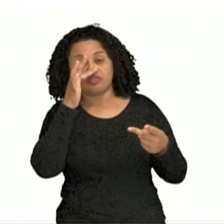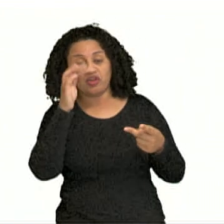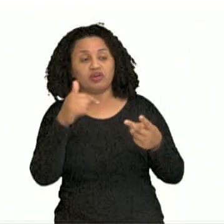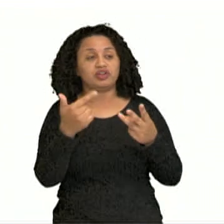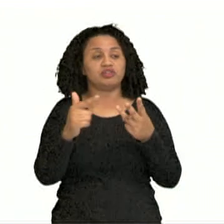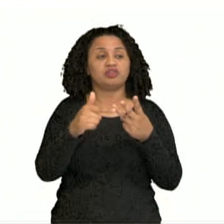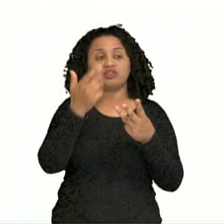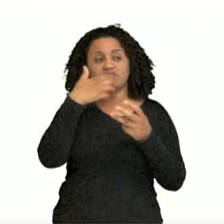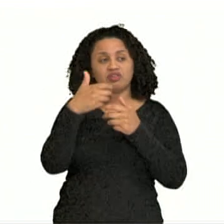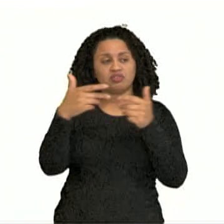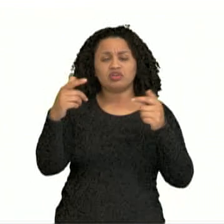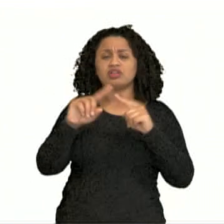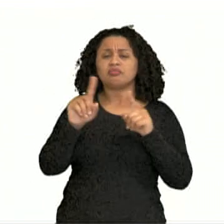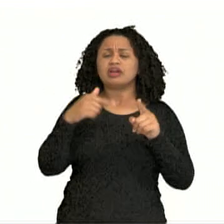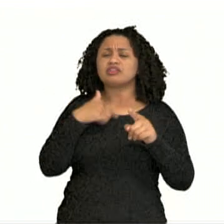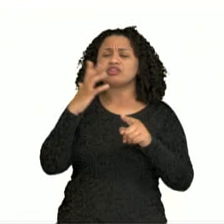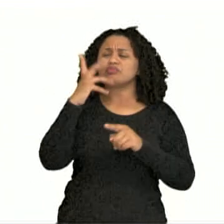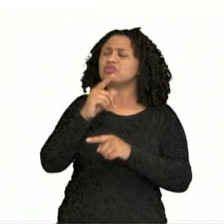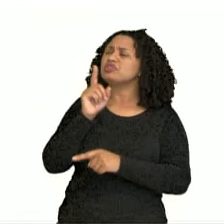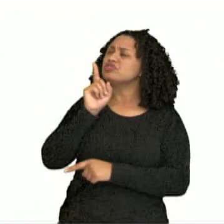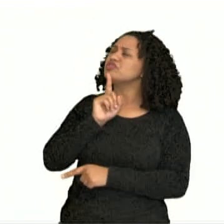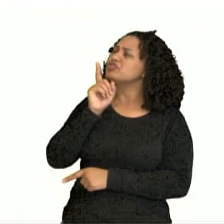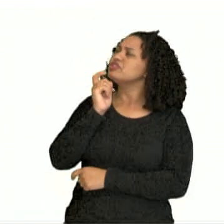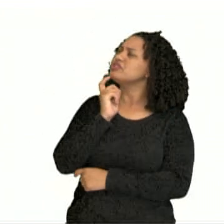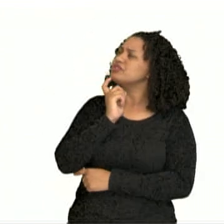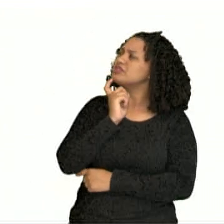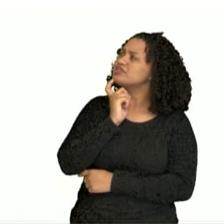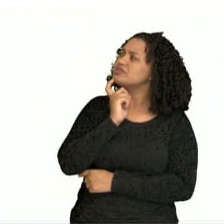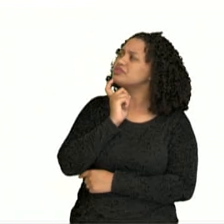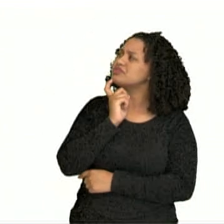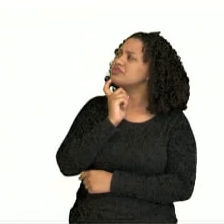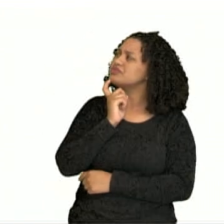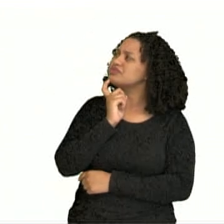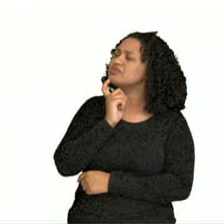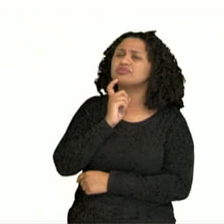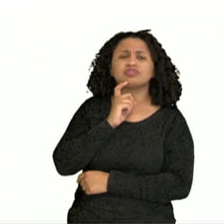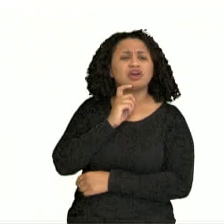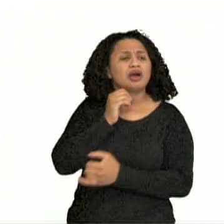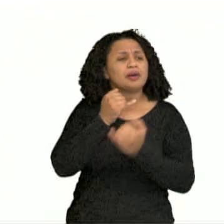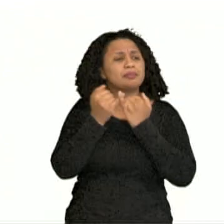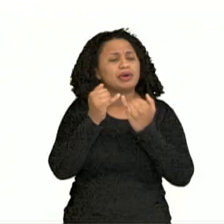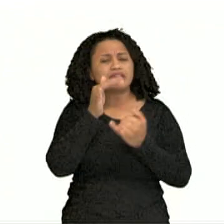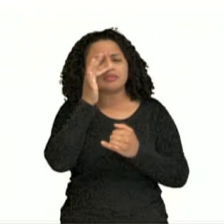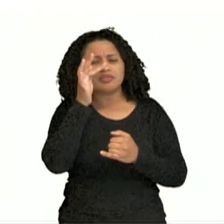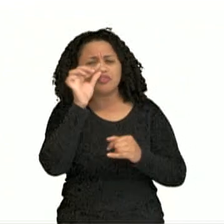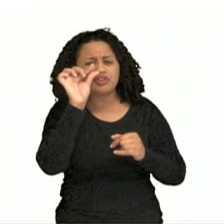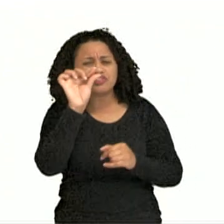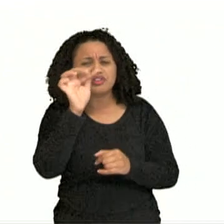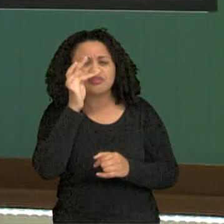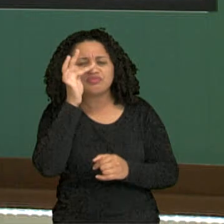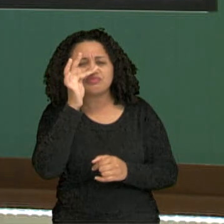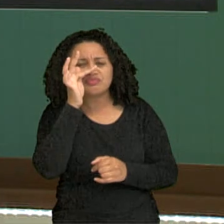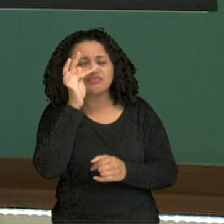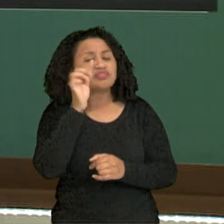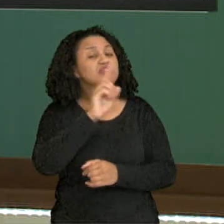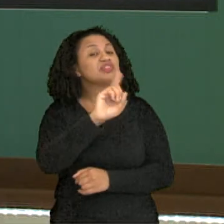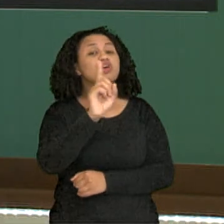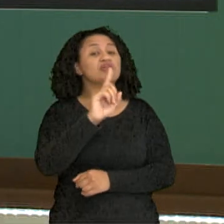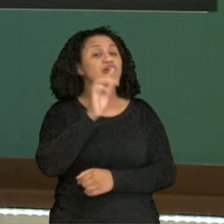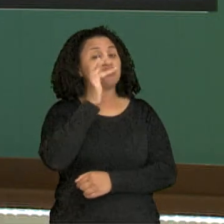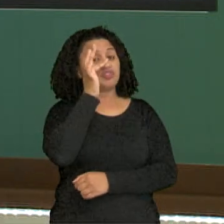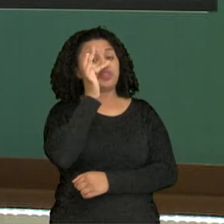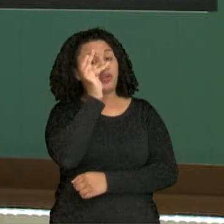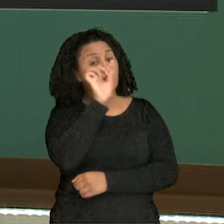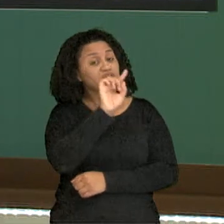mas sabendo que bonitinha essa parte aqui em cima, ó, que não é verdinha, parece uma florzinha. Não é flor.